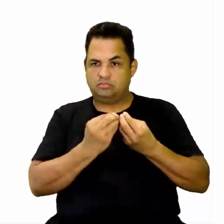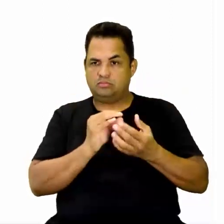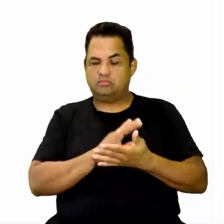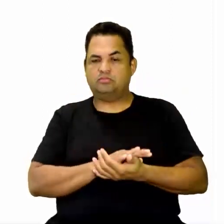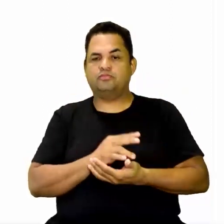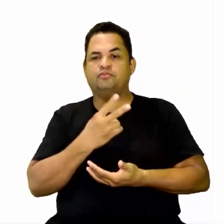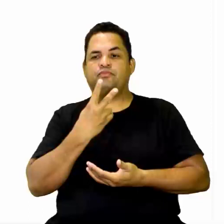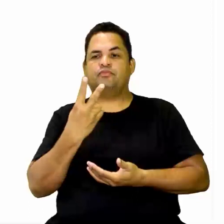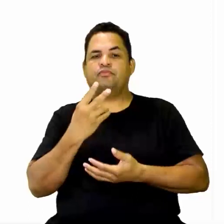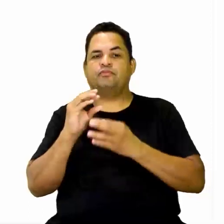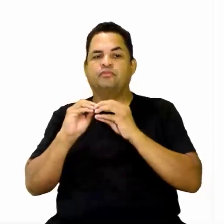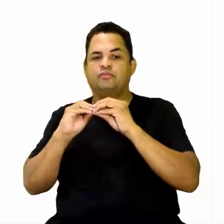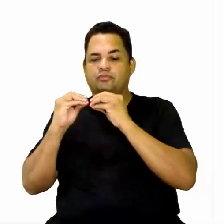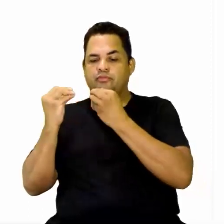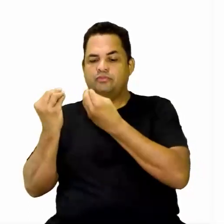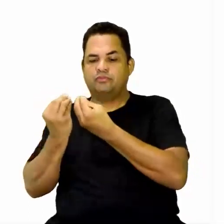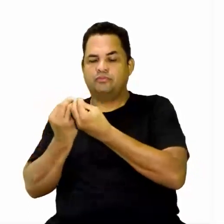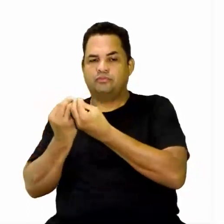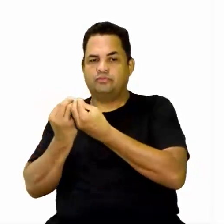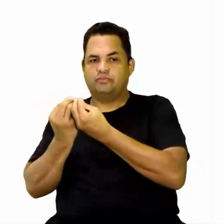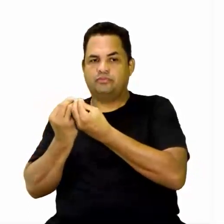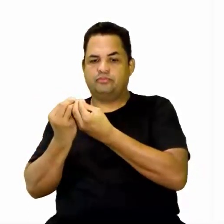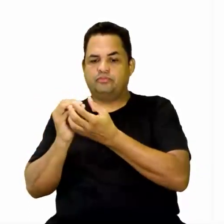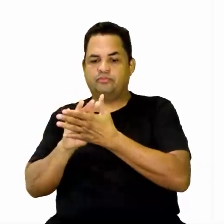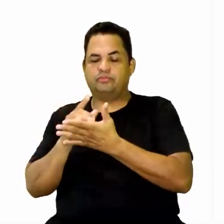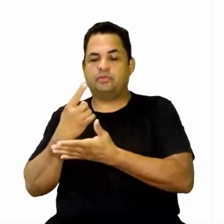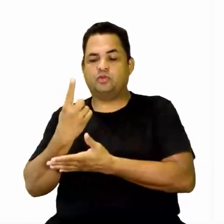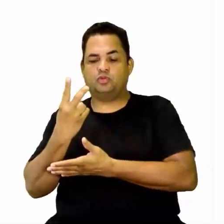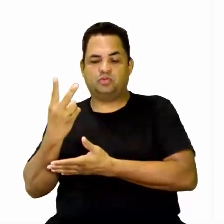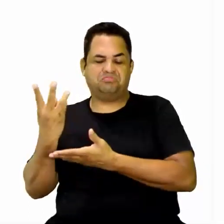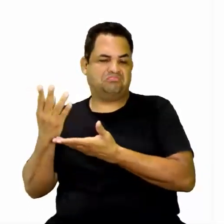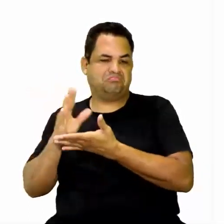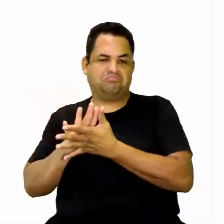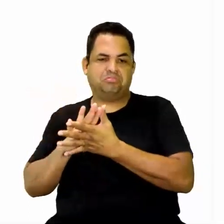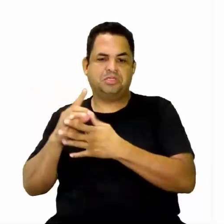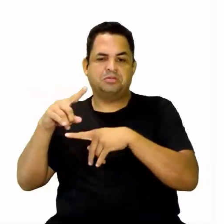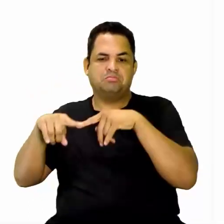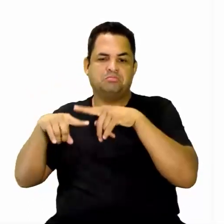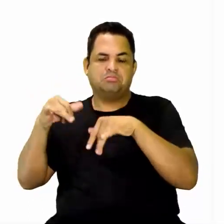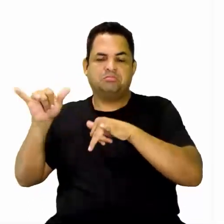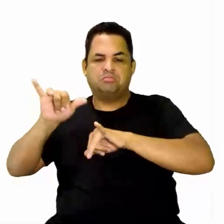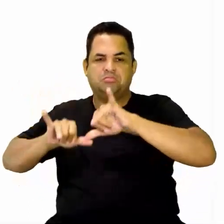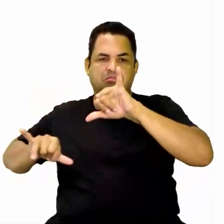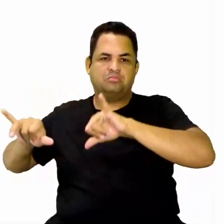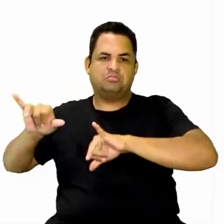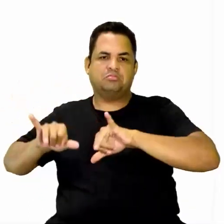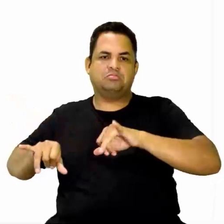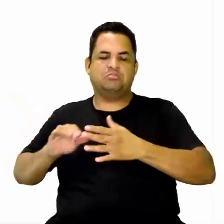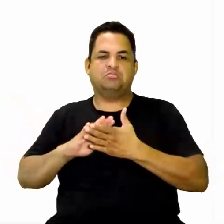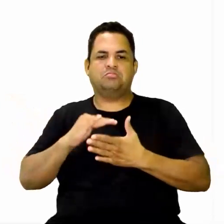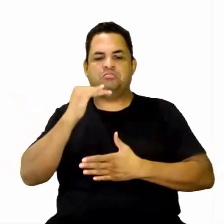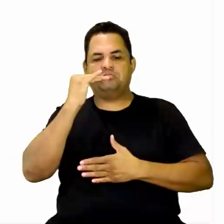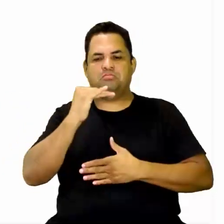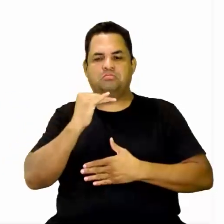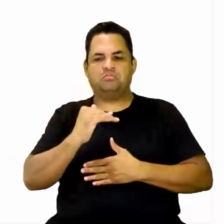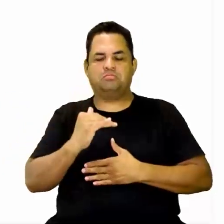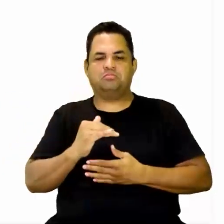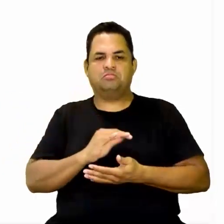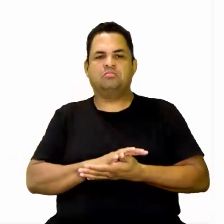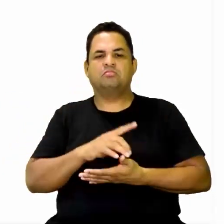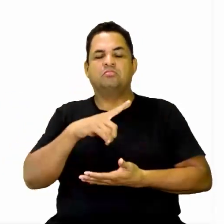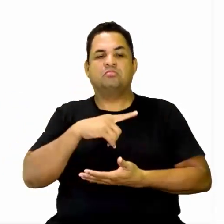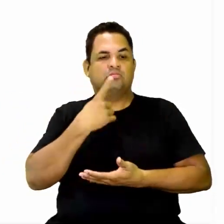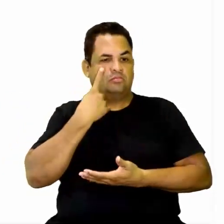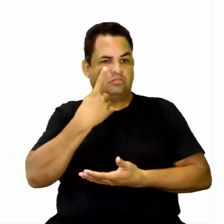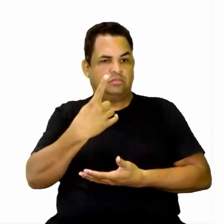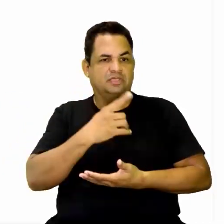e duas substâncias compostas, respectivamente. Então, vocês estão vendo aí